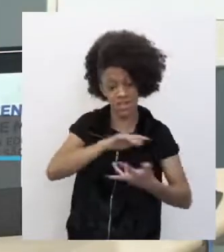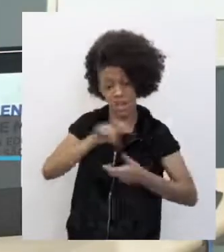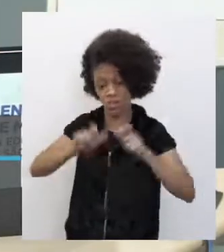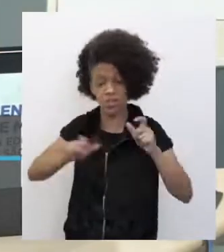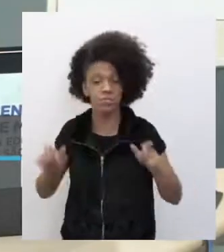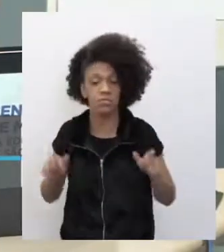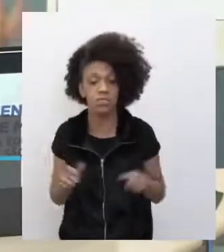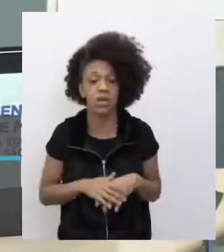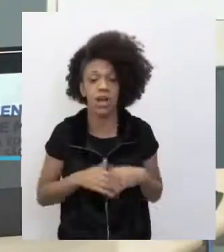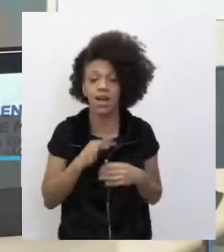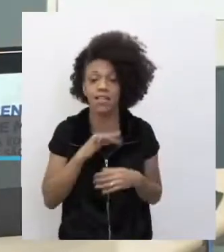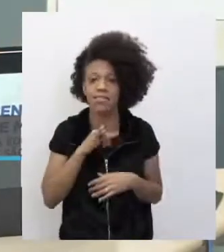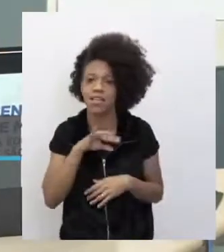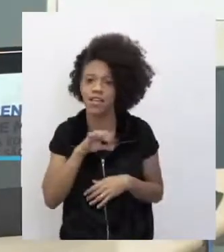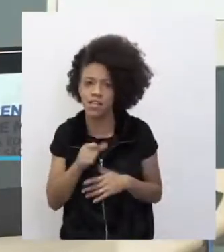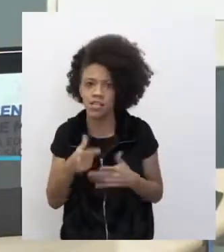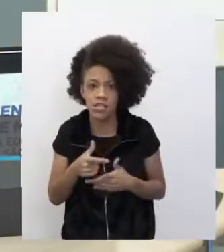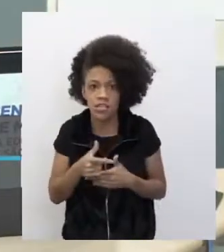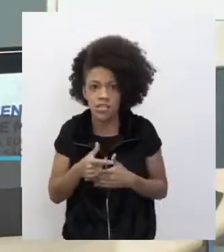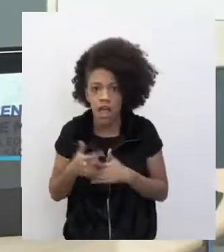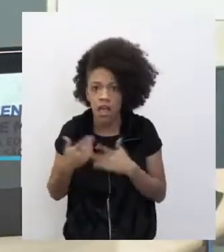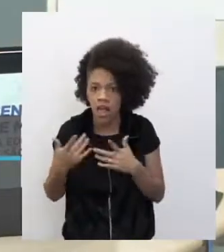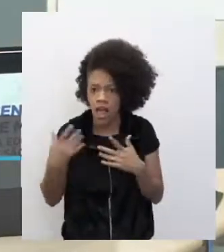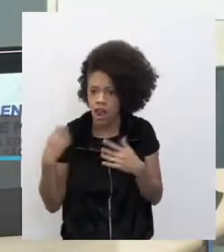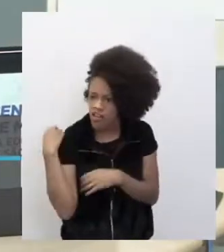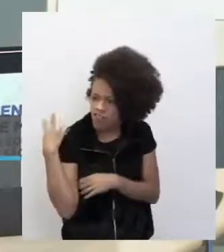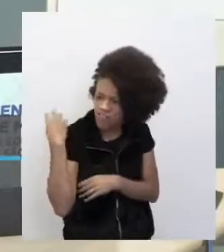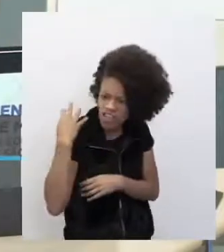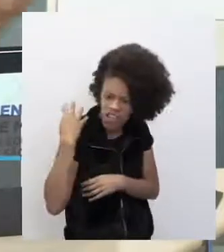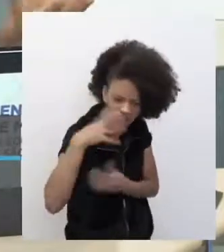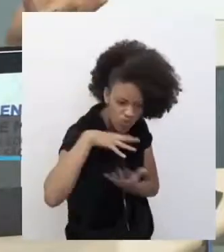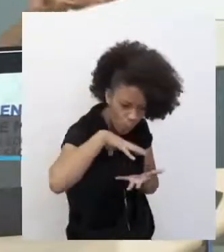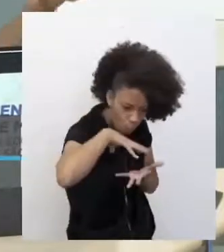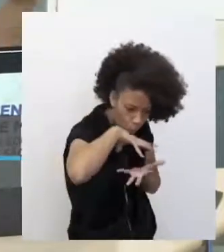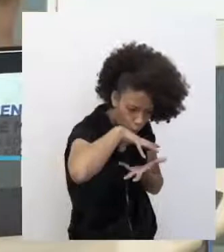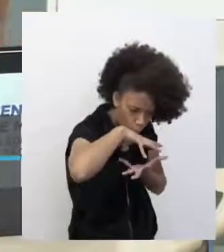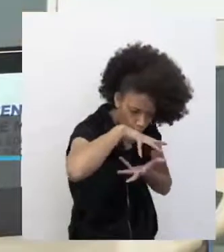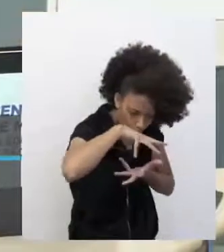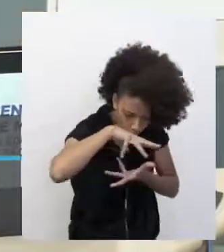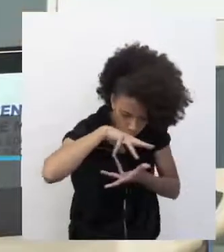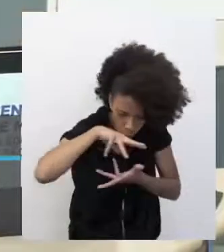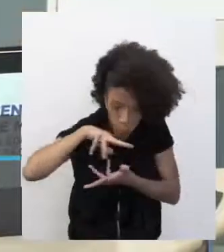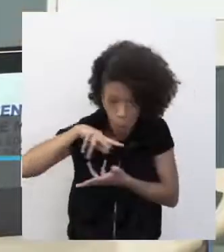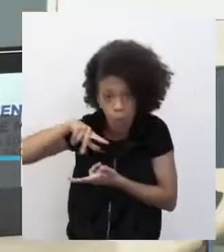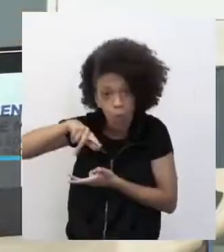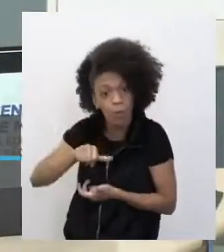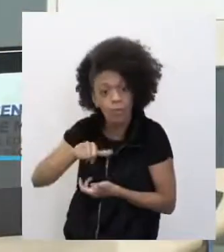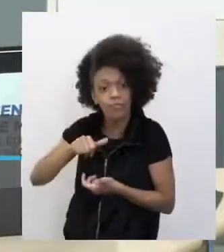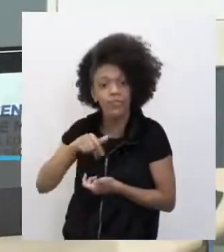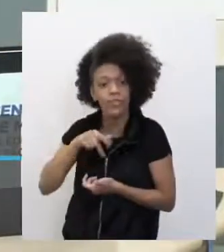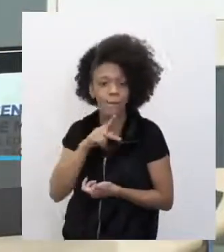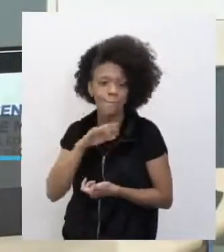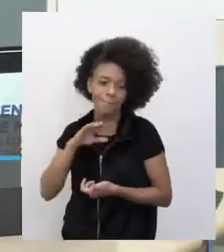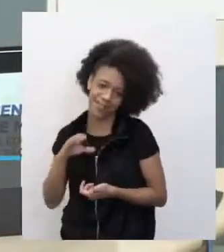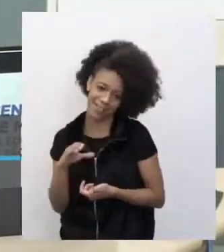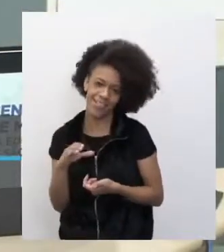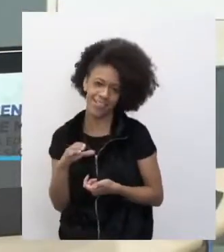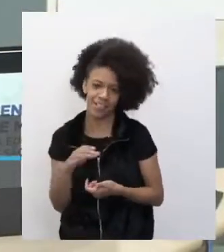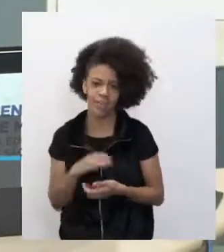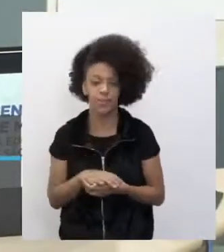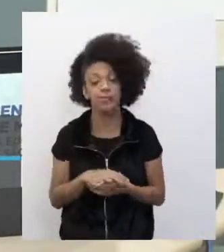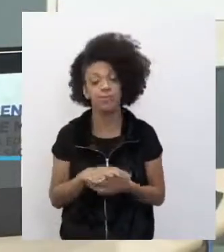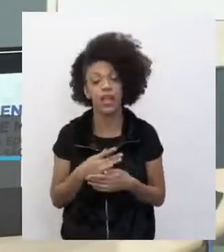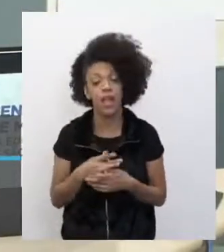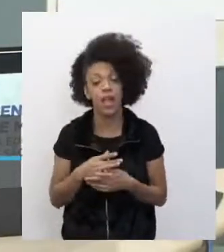gente. A Thaís desbrava o mundo com esse menino, com esse homem, que é o PC, que ela chama ele até de tiozinho, né, PC?